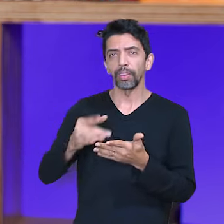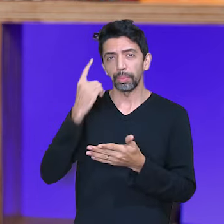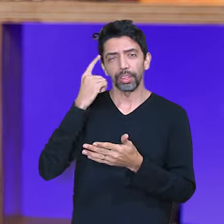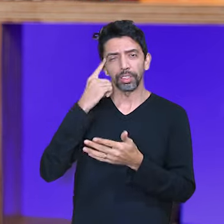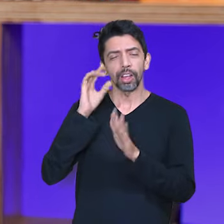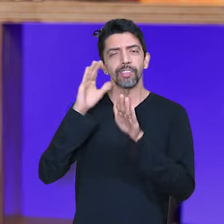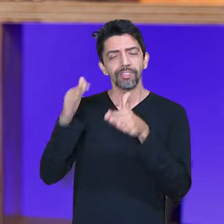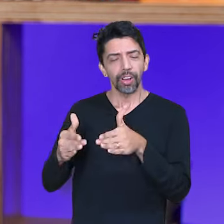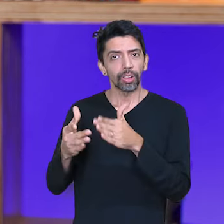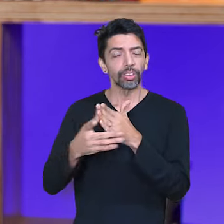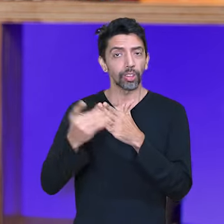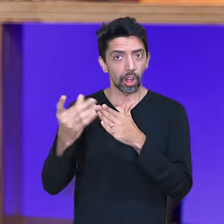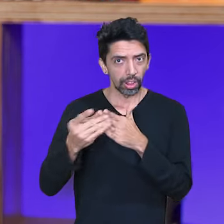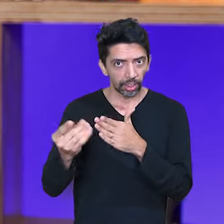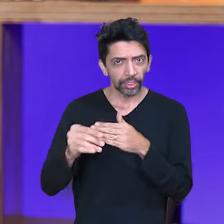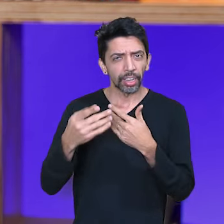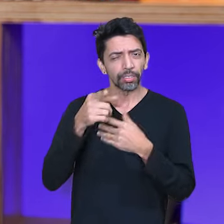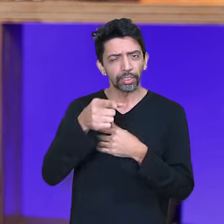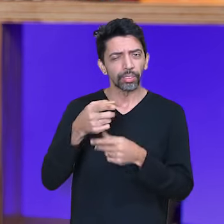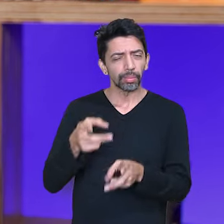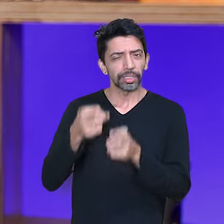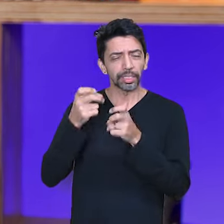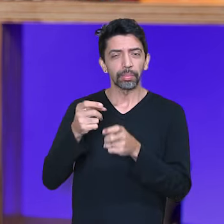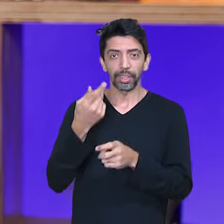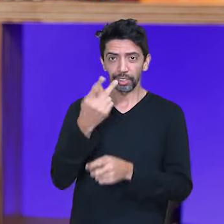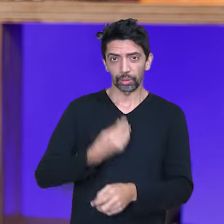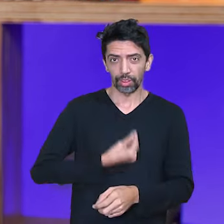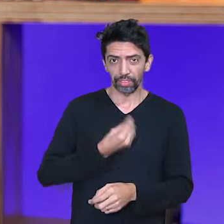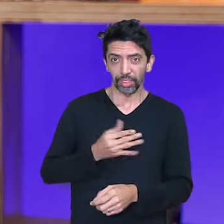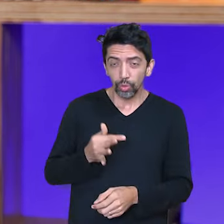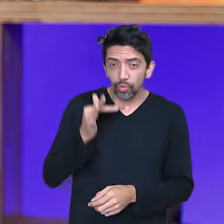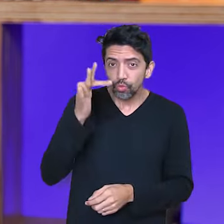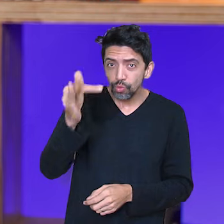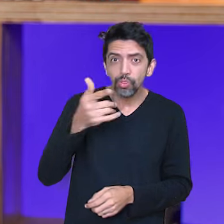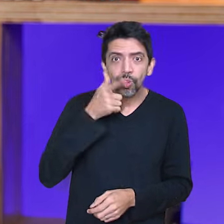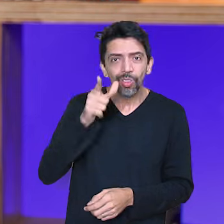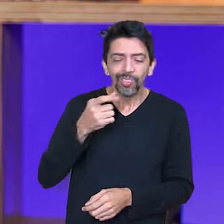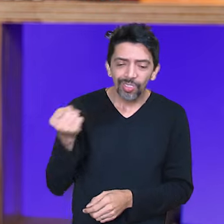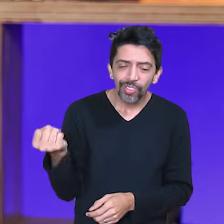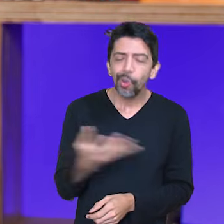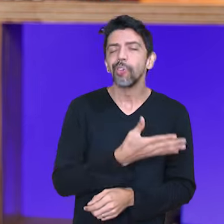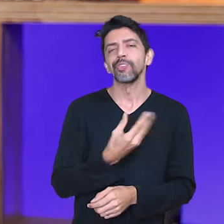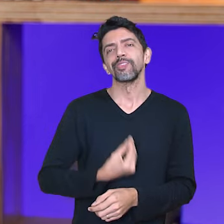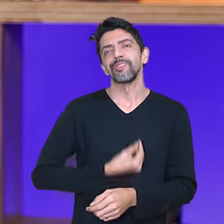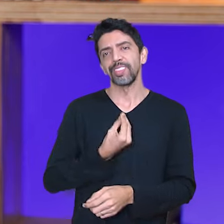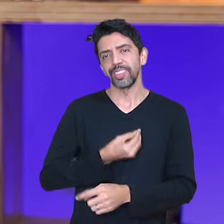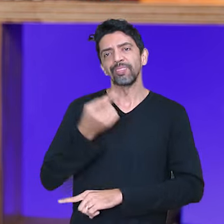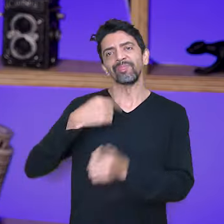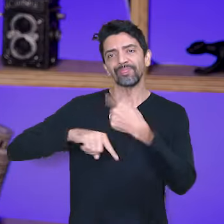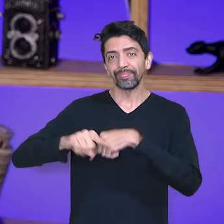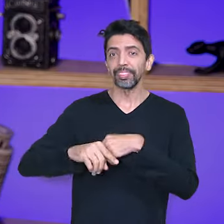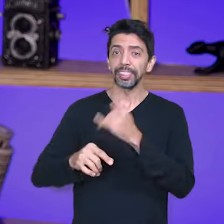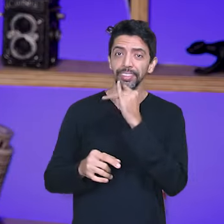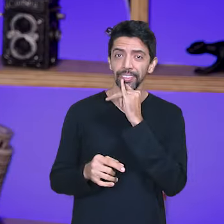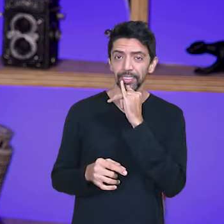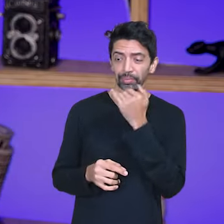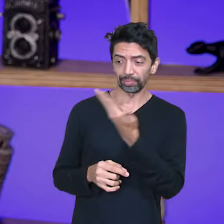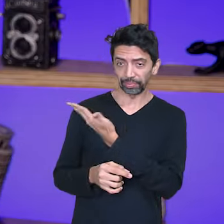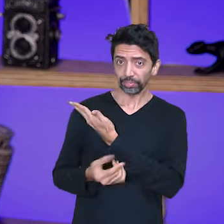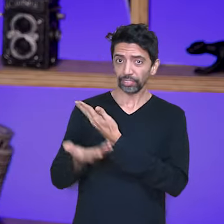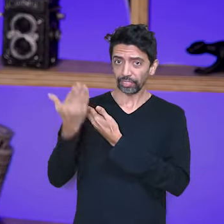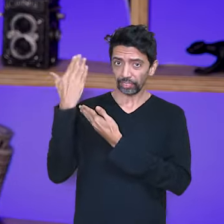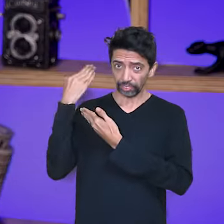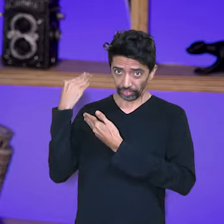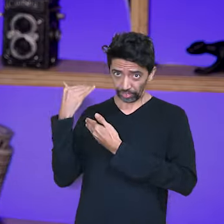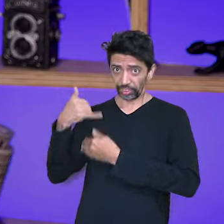um novo destino, como foi o meu. Eu alcancei a minha independência financeira aos 37 anos de idade. E eu dolarizei a minha